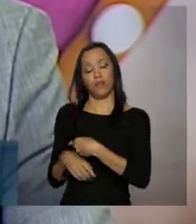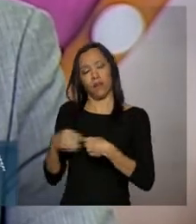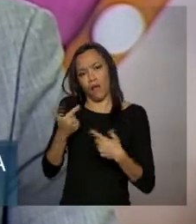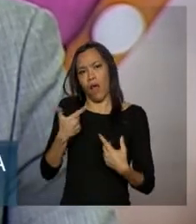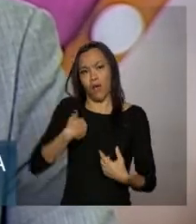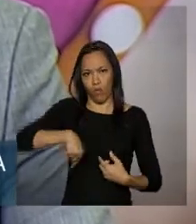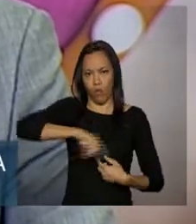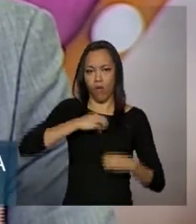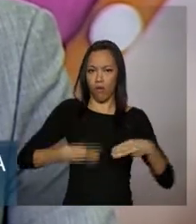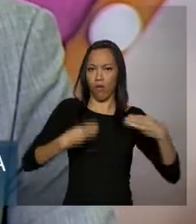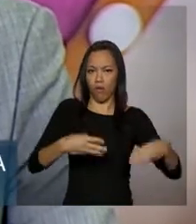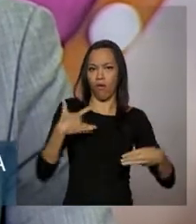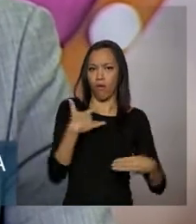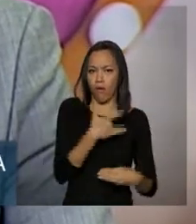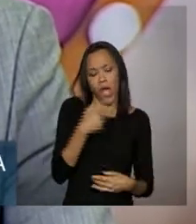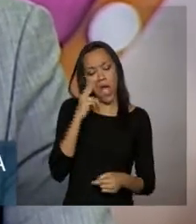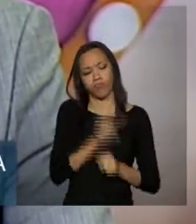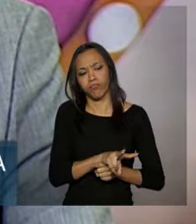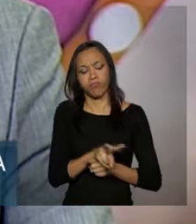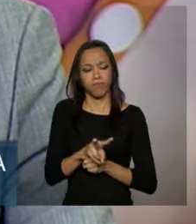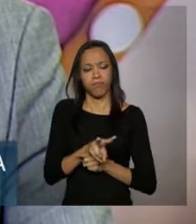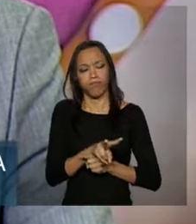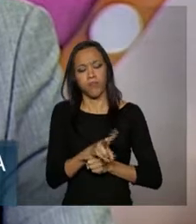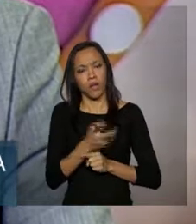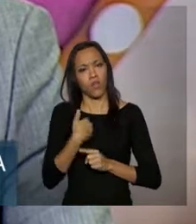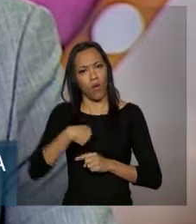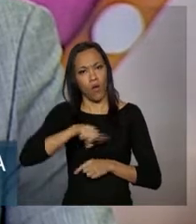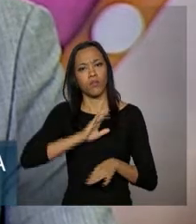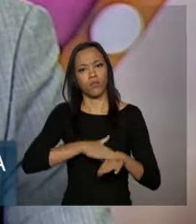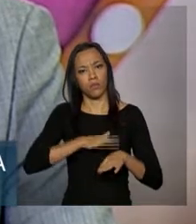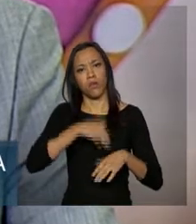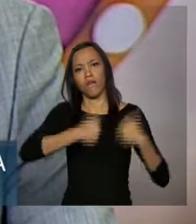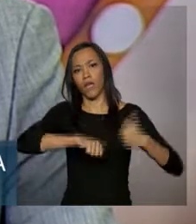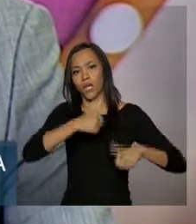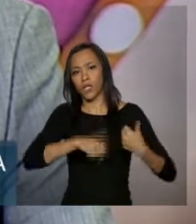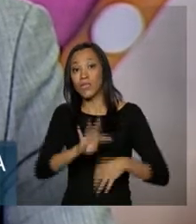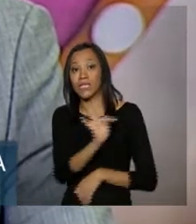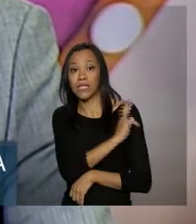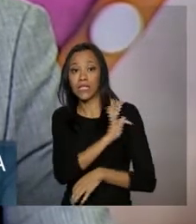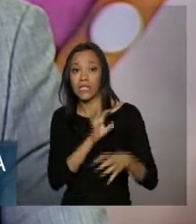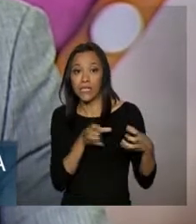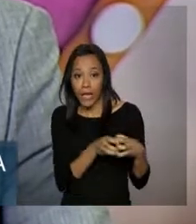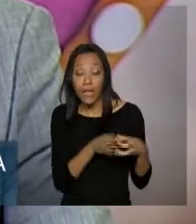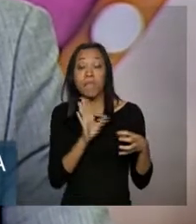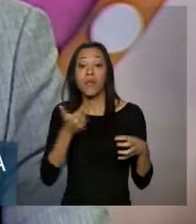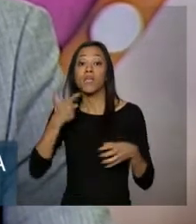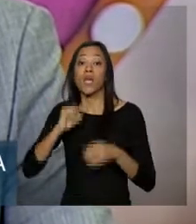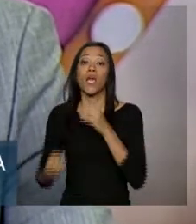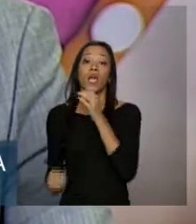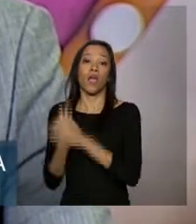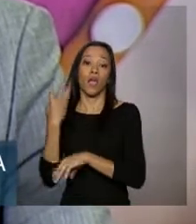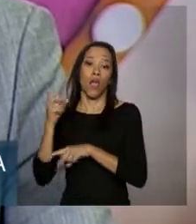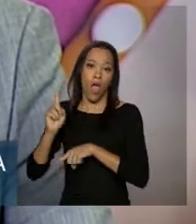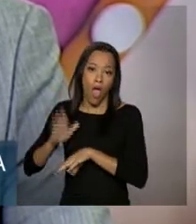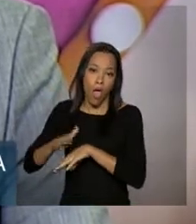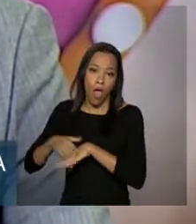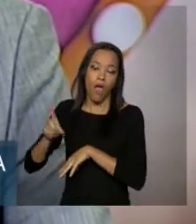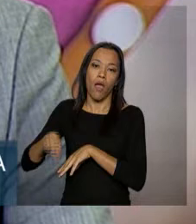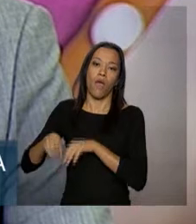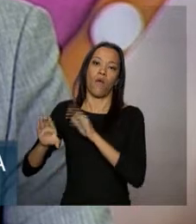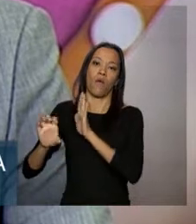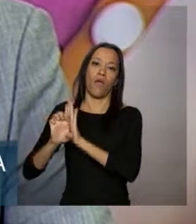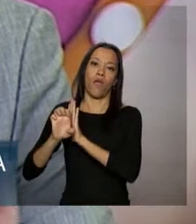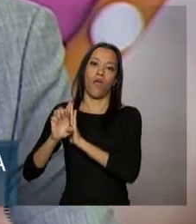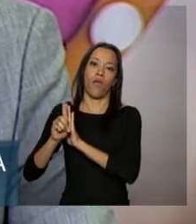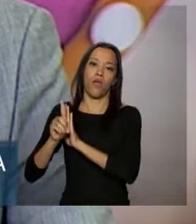acompanhando, porque nós também fazemos avaliações técnicas, mas o edital é conduzido pelo Ministério da Educação. Eu ontem, inclusive,